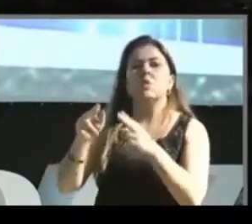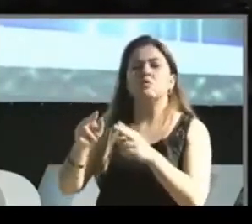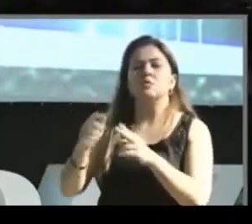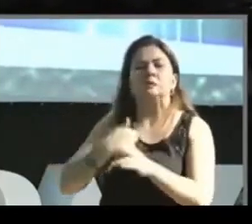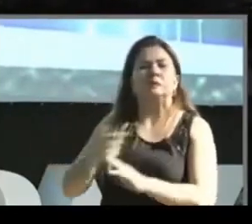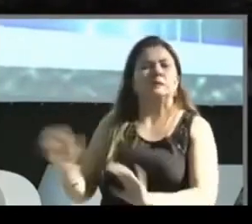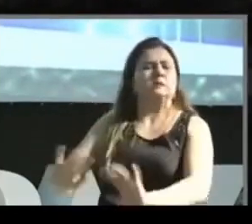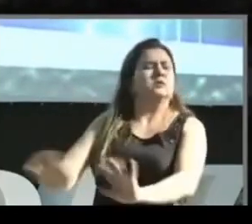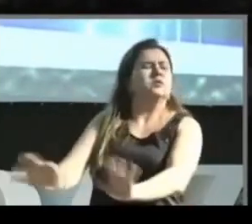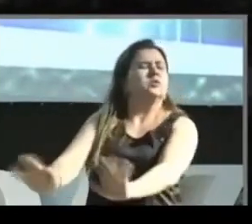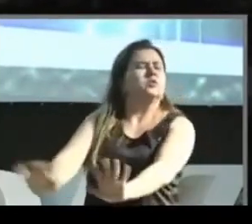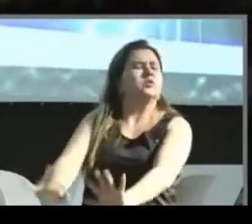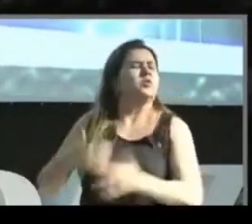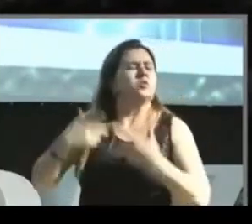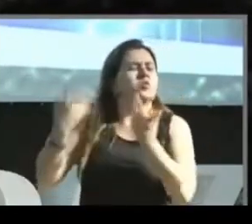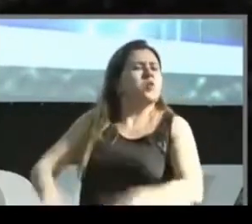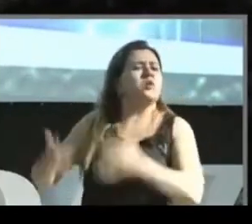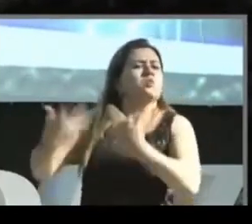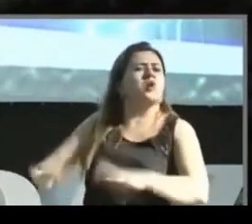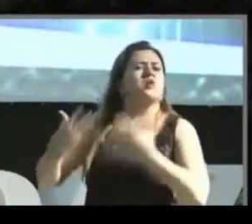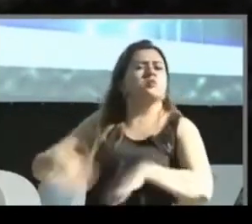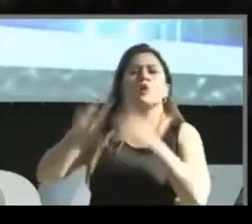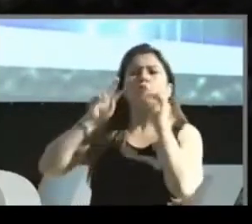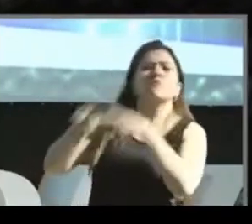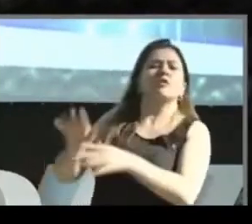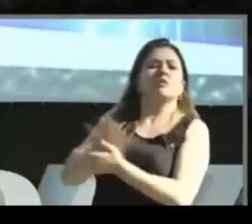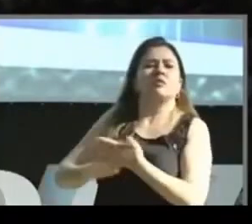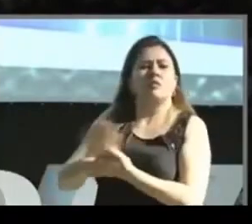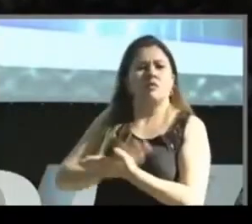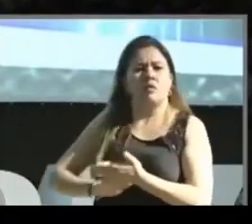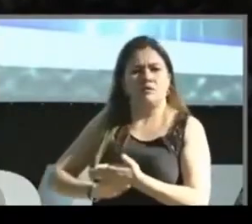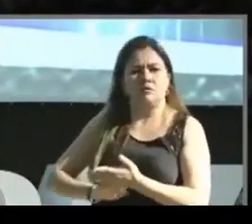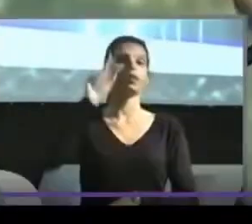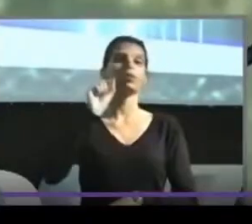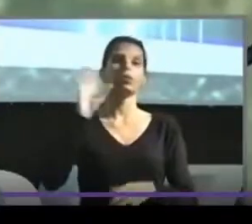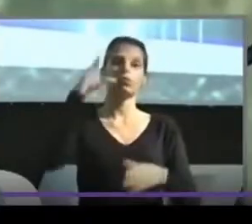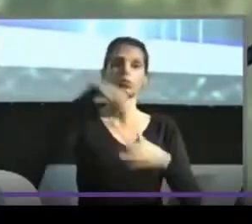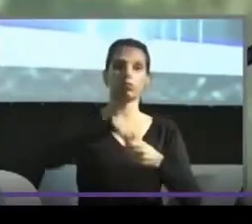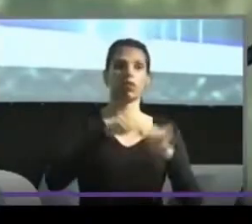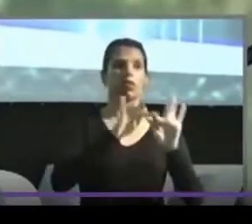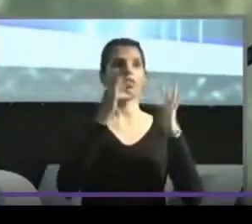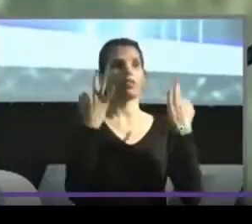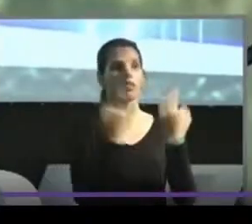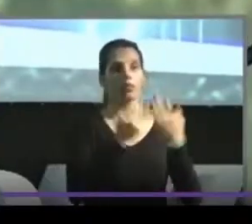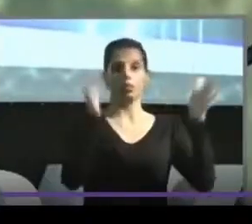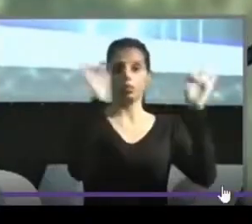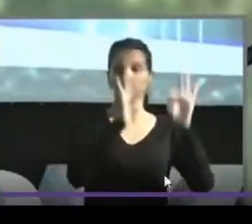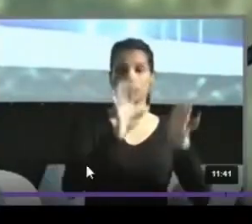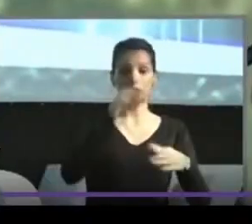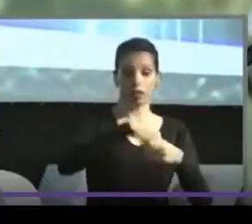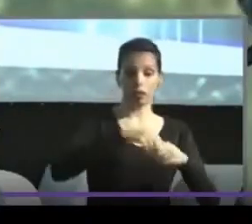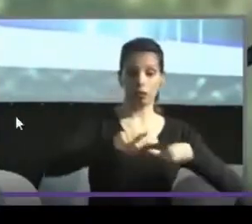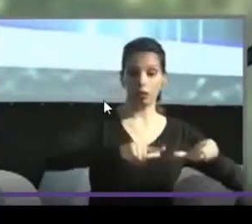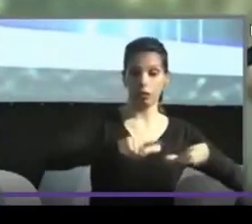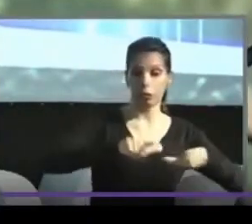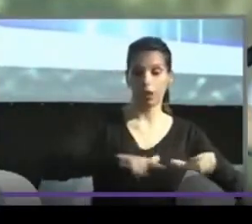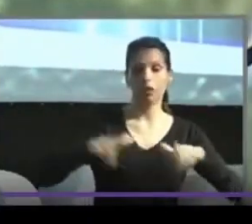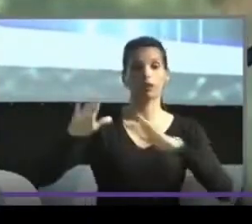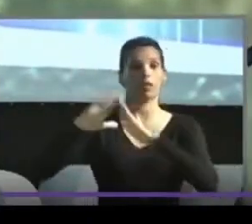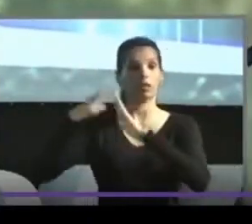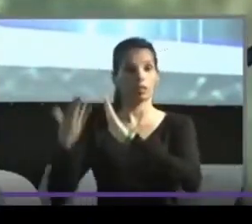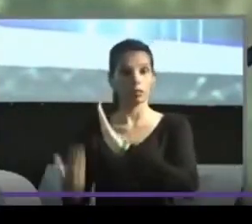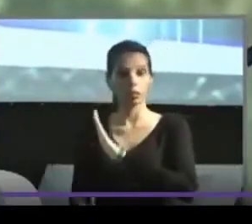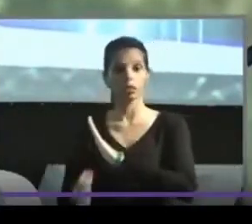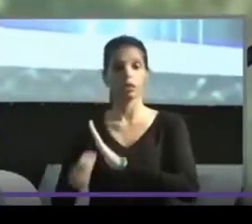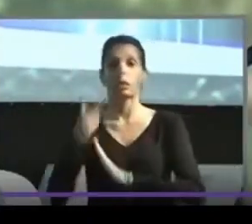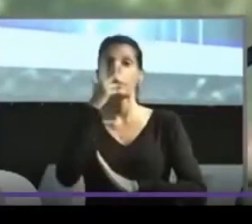com os nossos pais. É essa paz interior que a gente precisa fazer no ambiente de trabalho, na casa espírita. Chega,